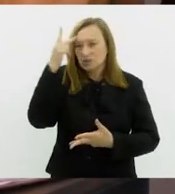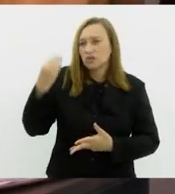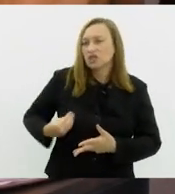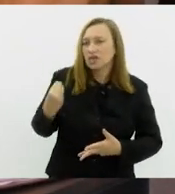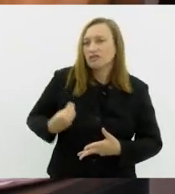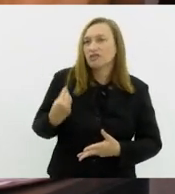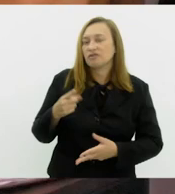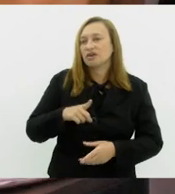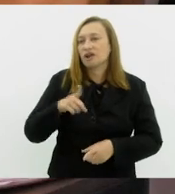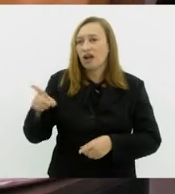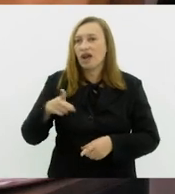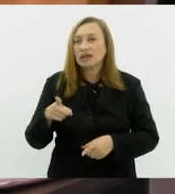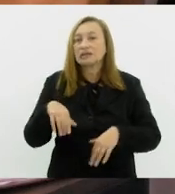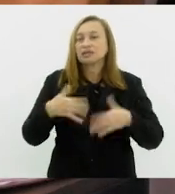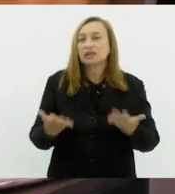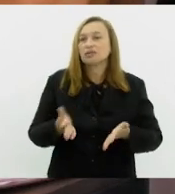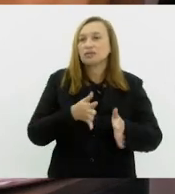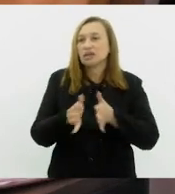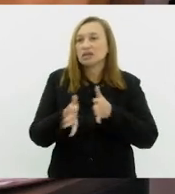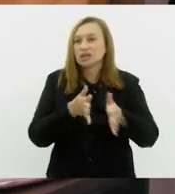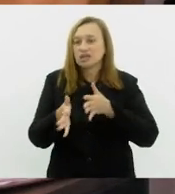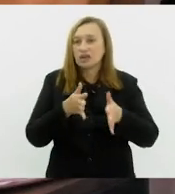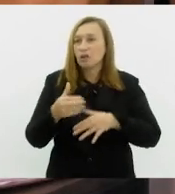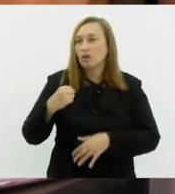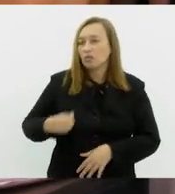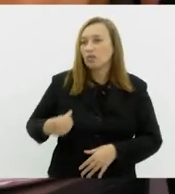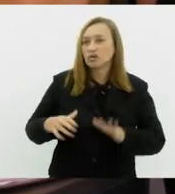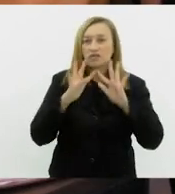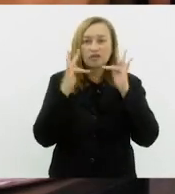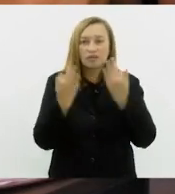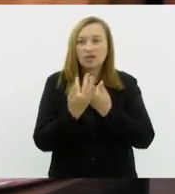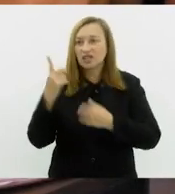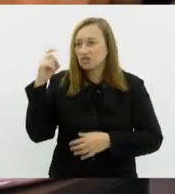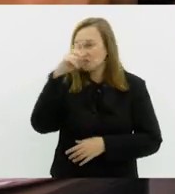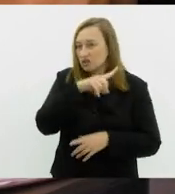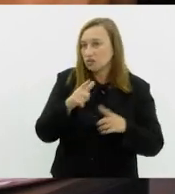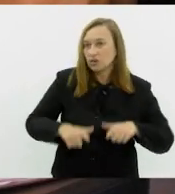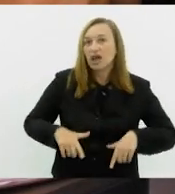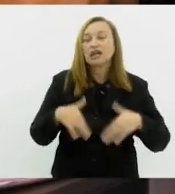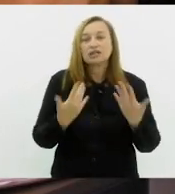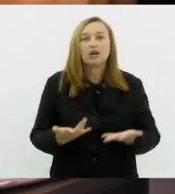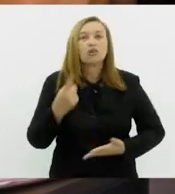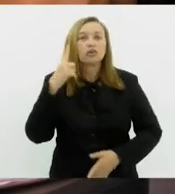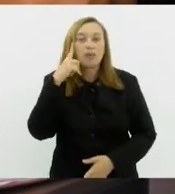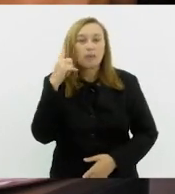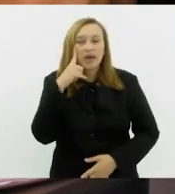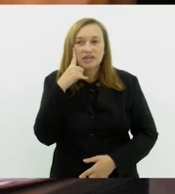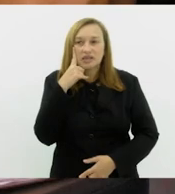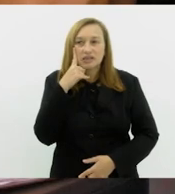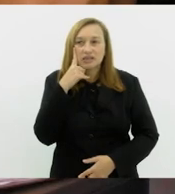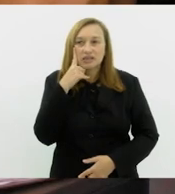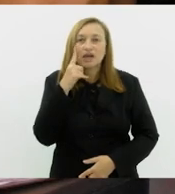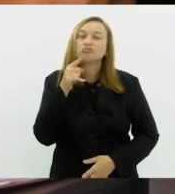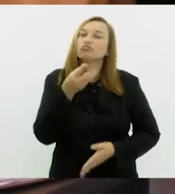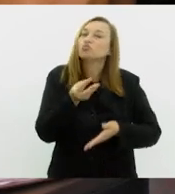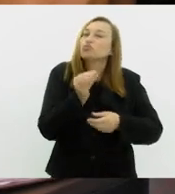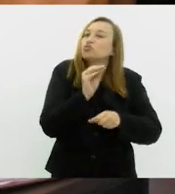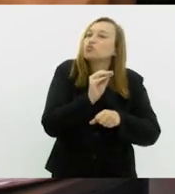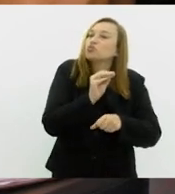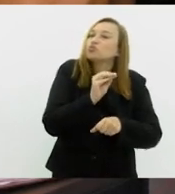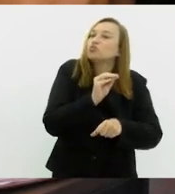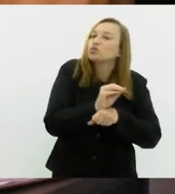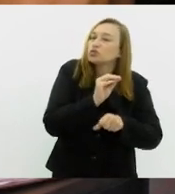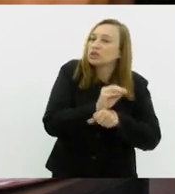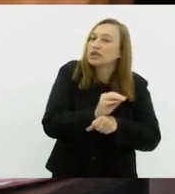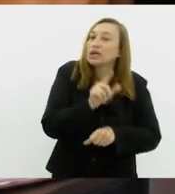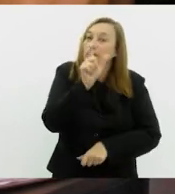Bolsa Família, é muito mais difícil a partir desse território. Então, quando a gente pensa nesse cuidado, para